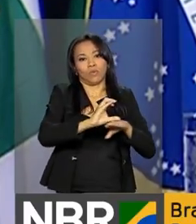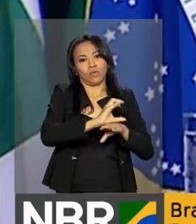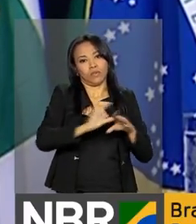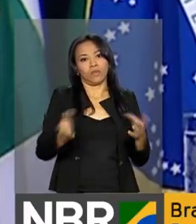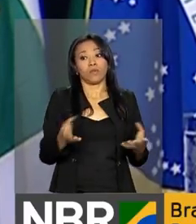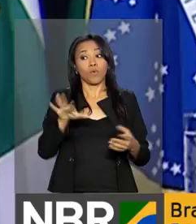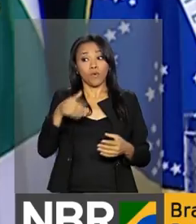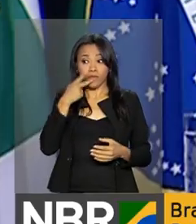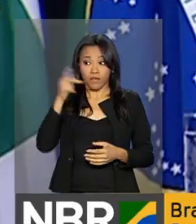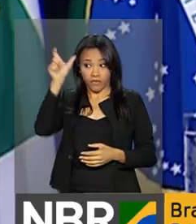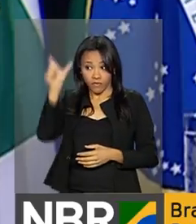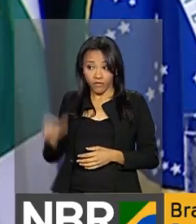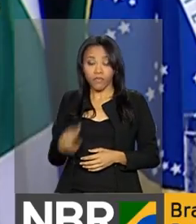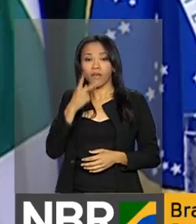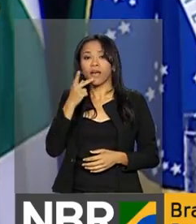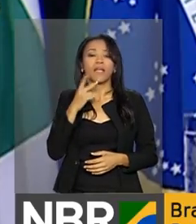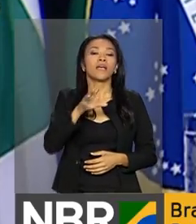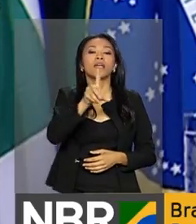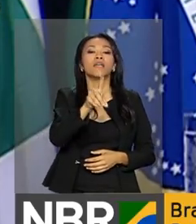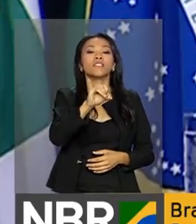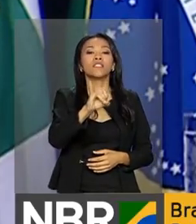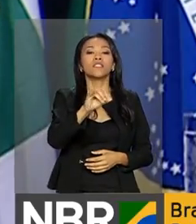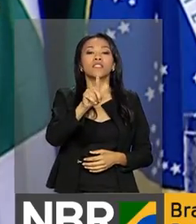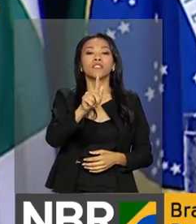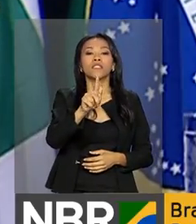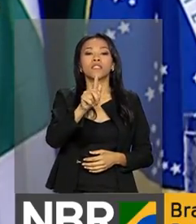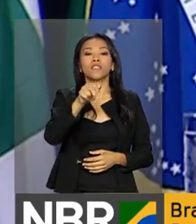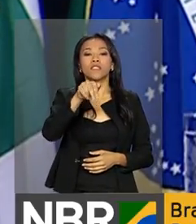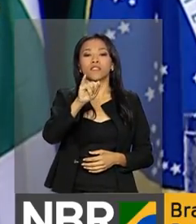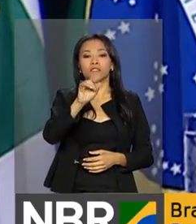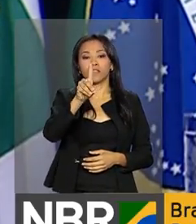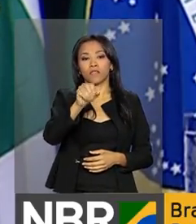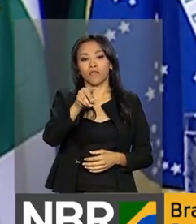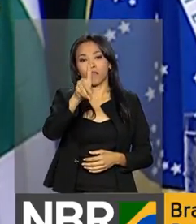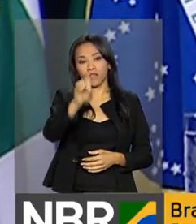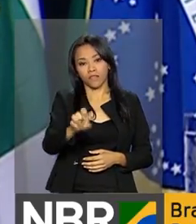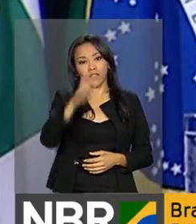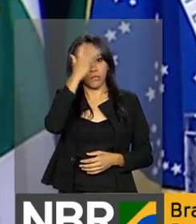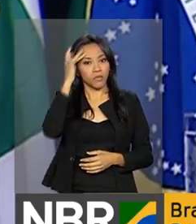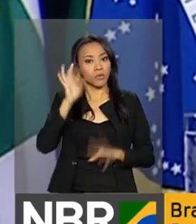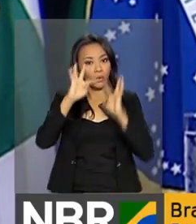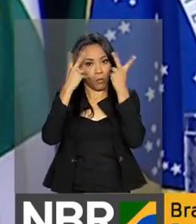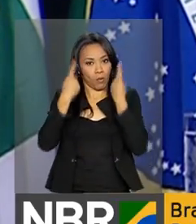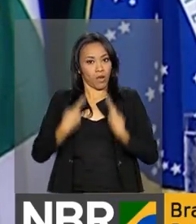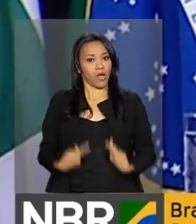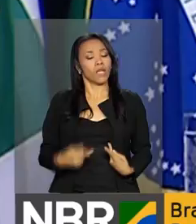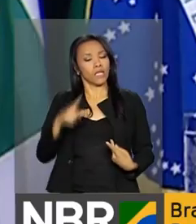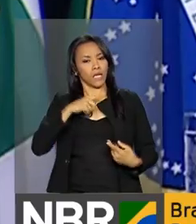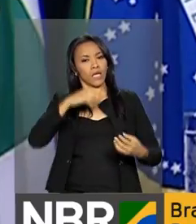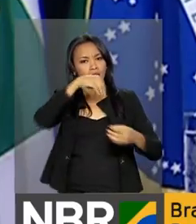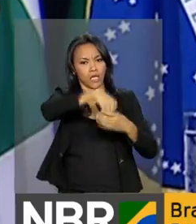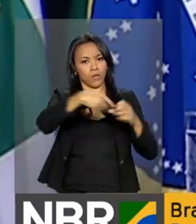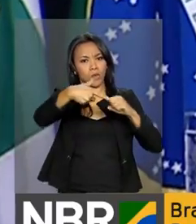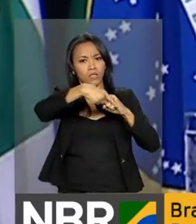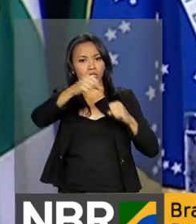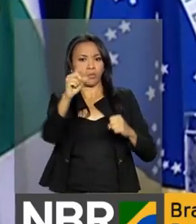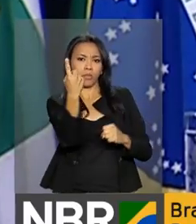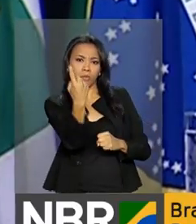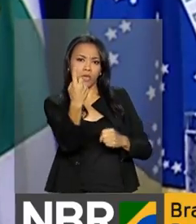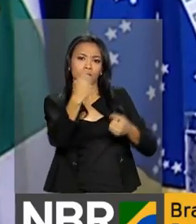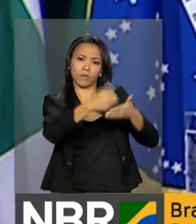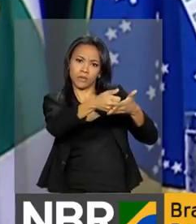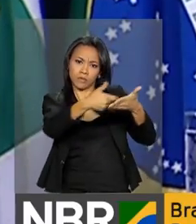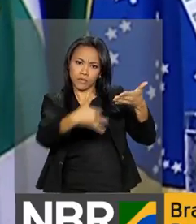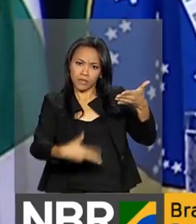da pessoa humana é interessante notar que é um dos fundamentos da república federativa do brasil logo no artigo primeiro da constituição está